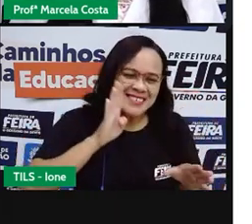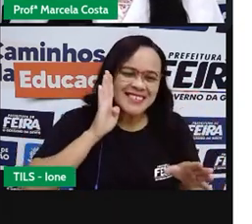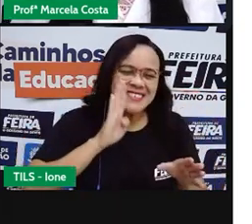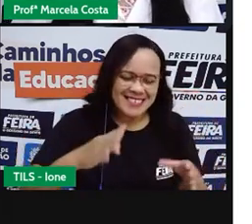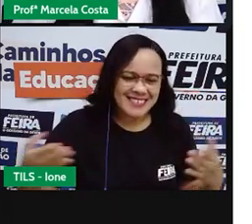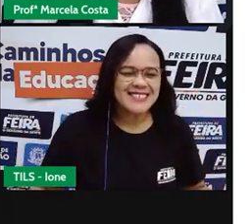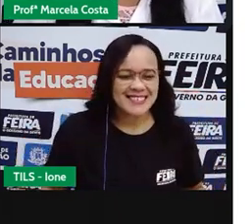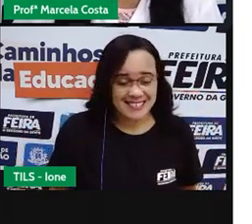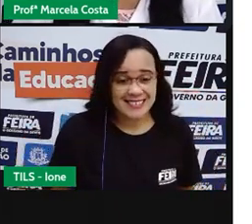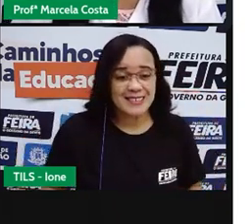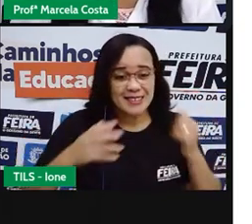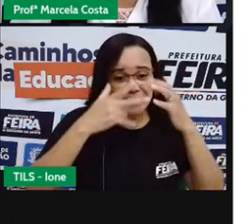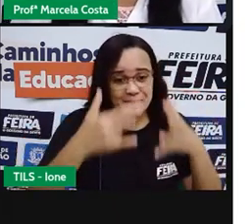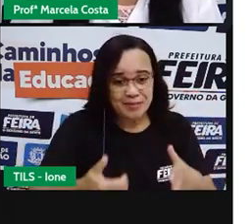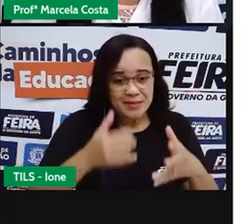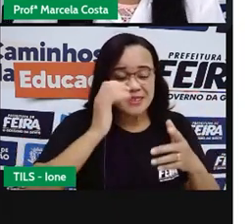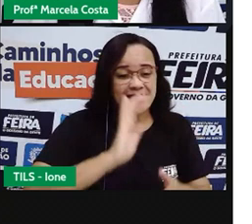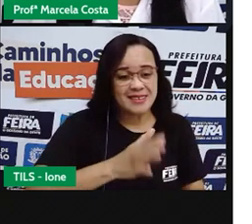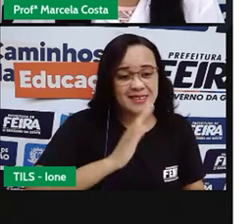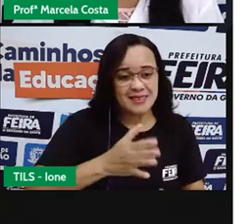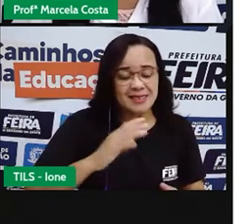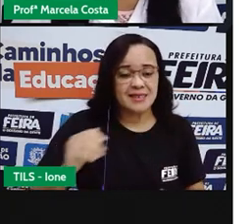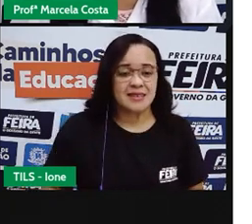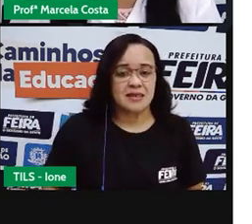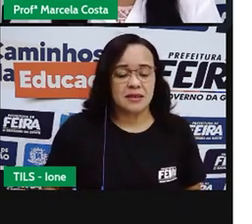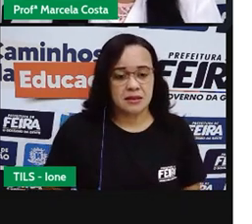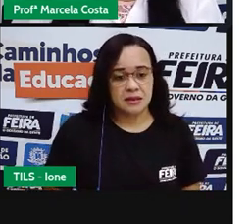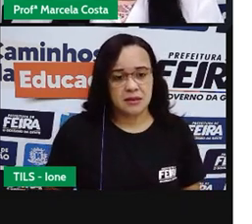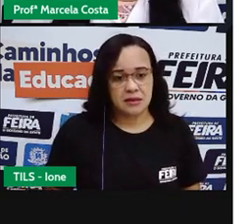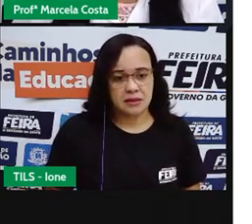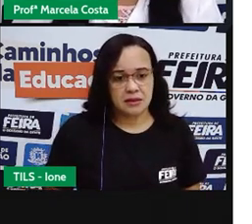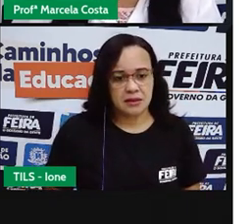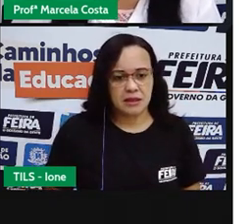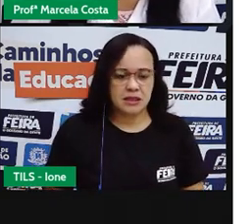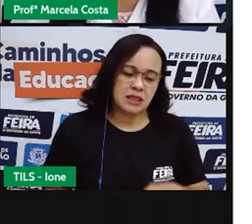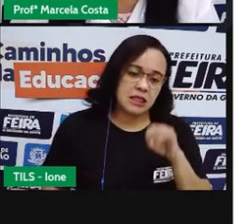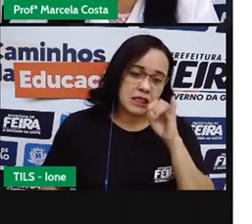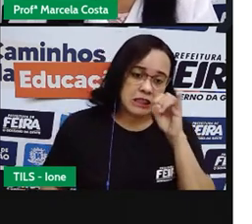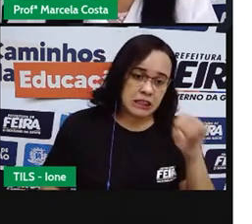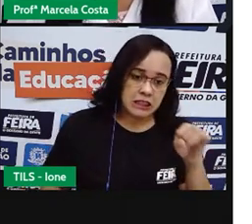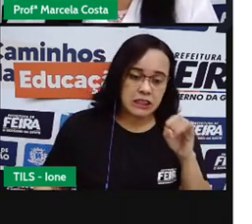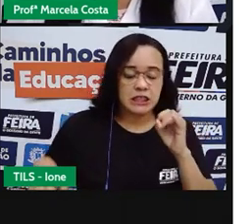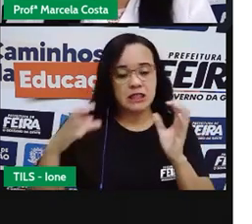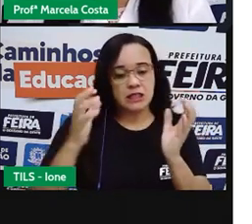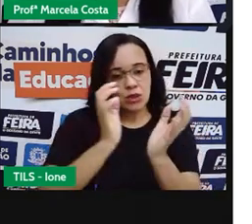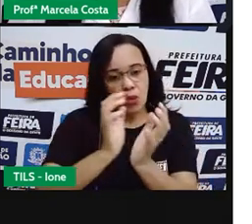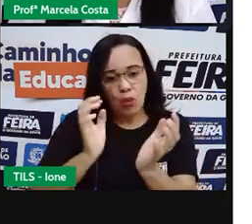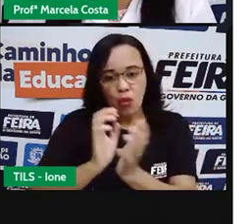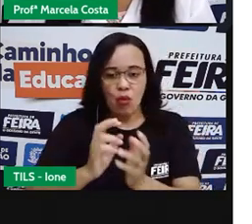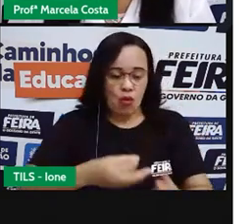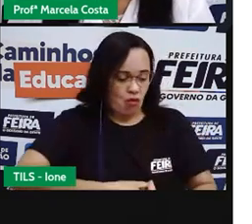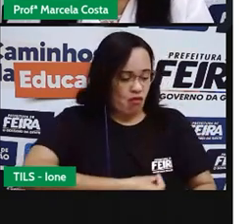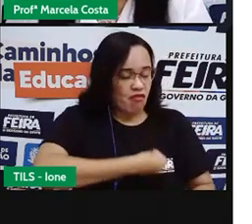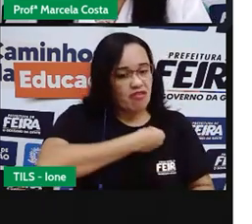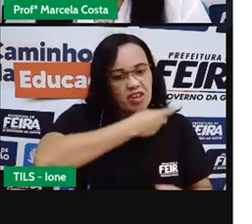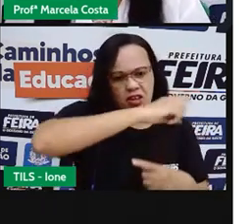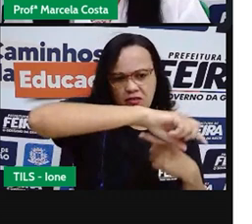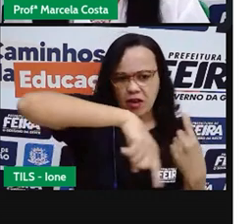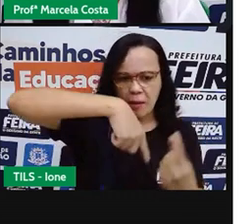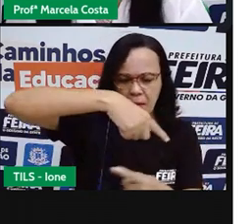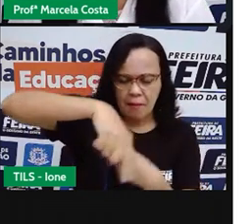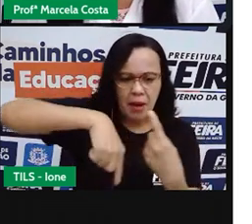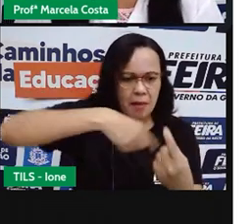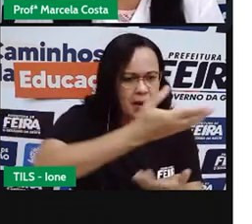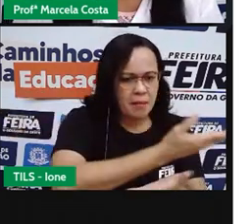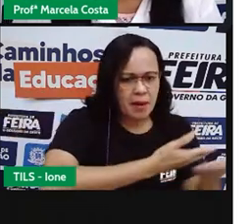falei com vocês. Quando a gente convive bem com a diferença, respeita a diferença, a particularidade